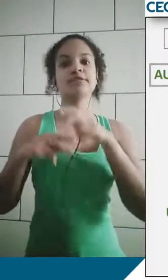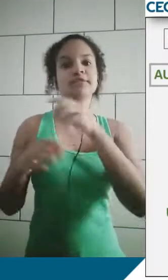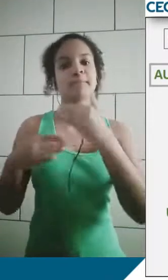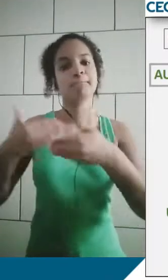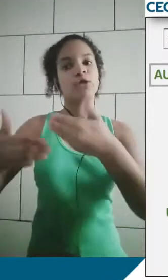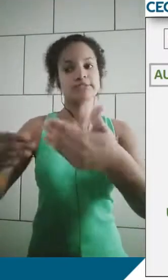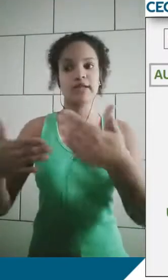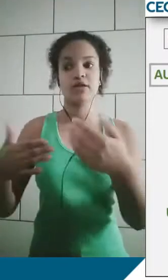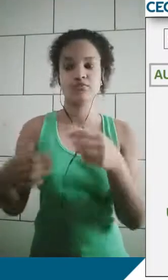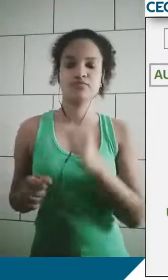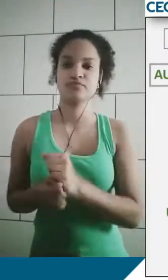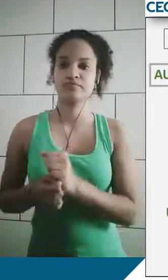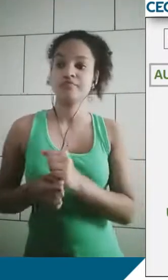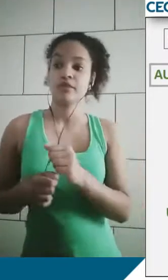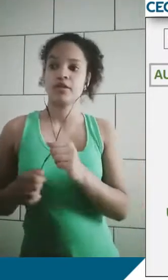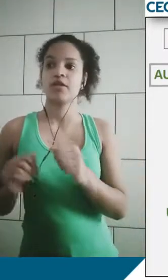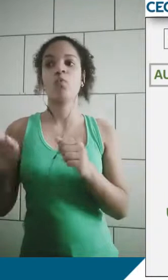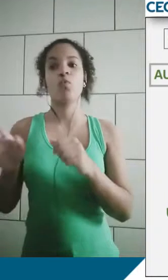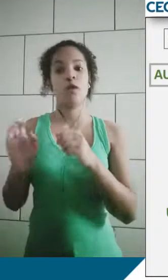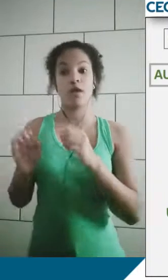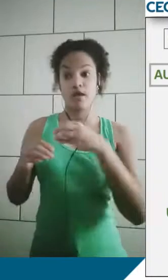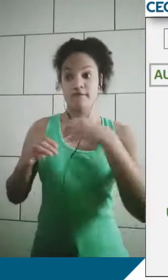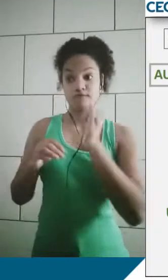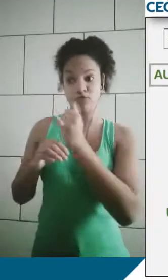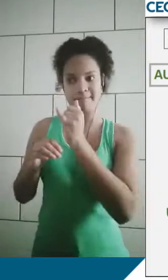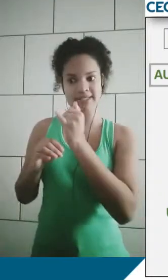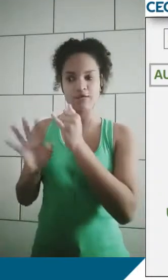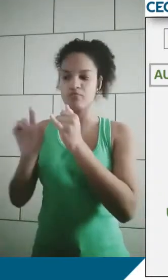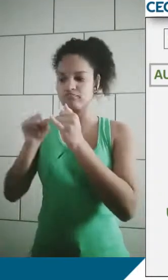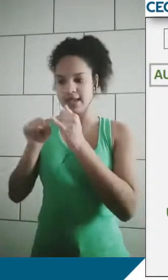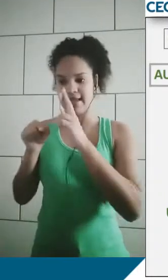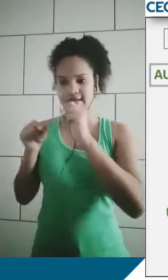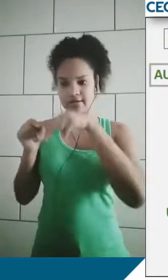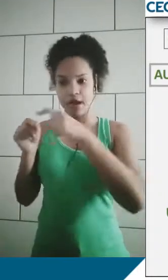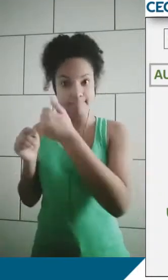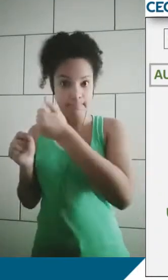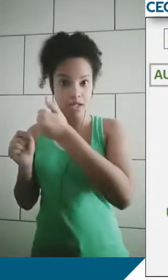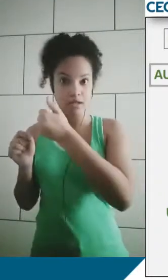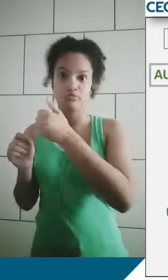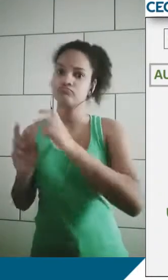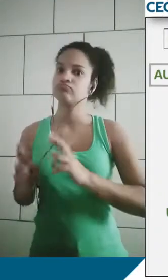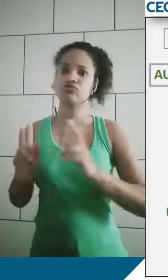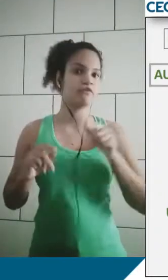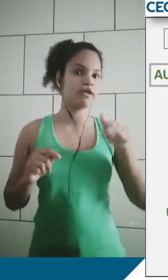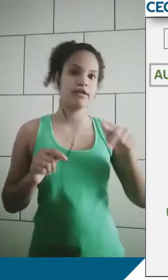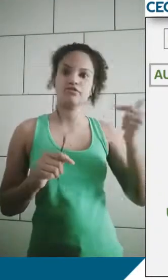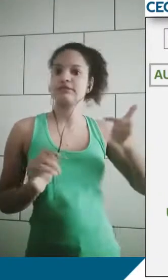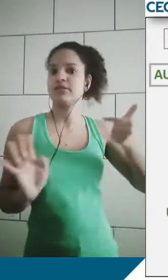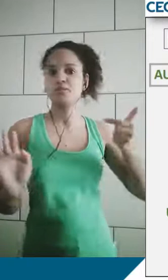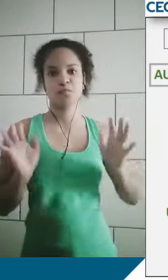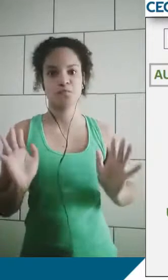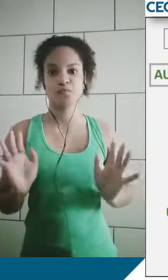contida no RNA mensageiro 2. Apesar de ambos, nesse exemplo, terem vindo do